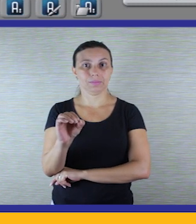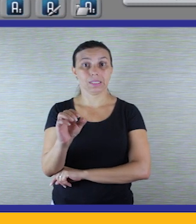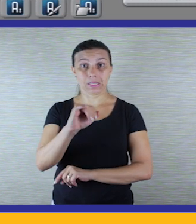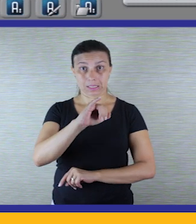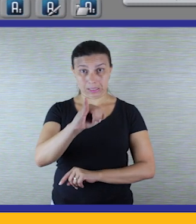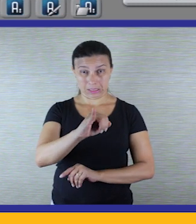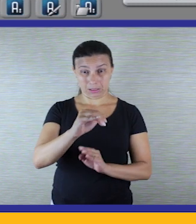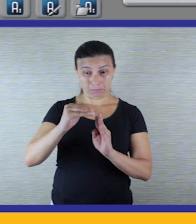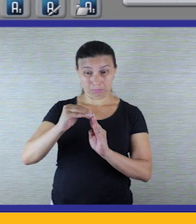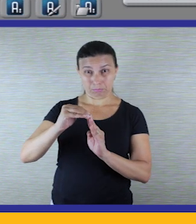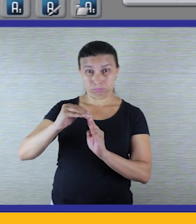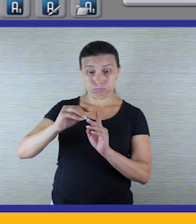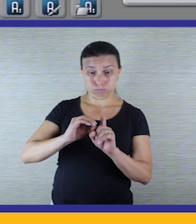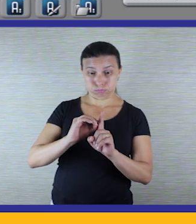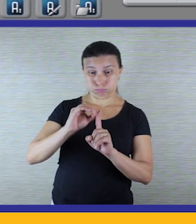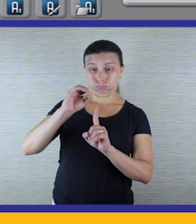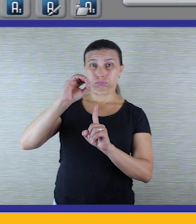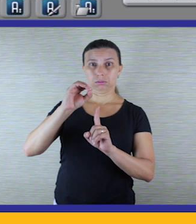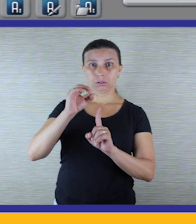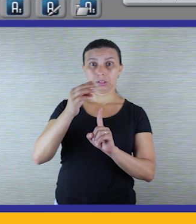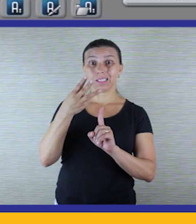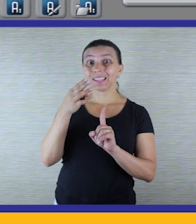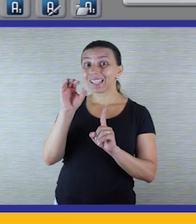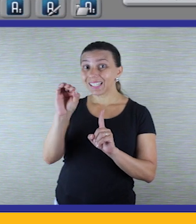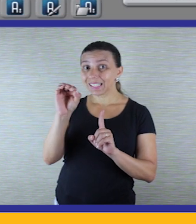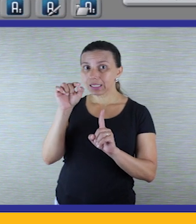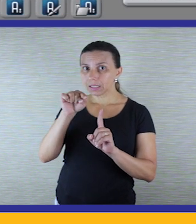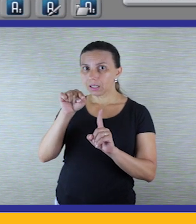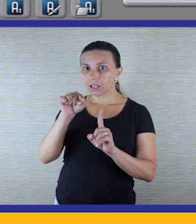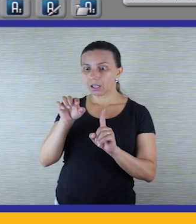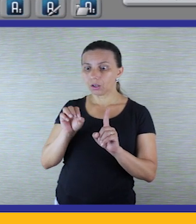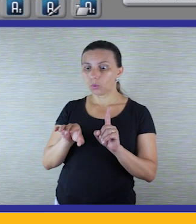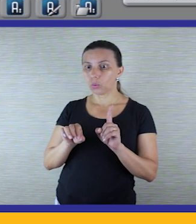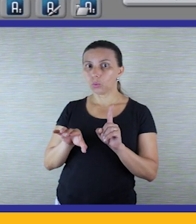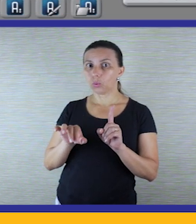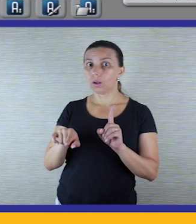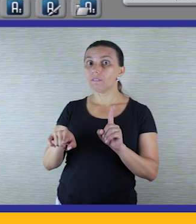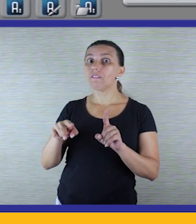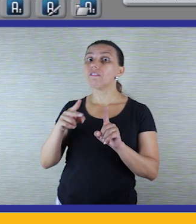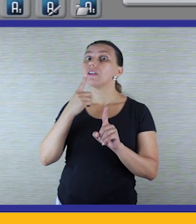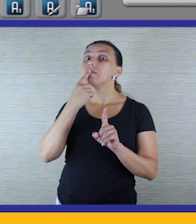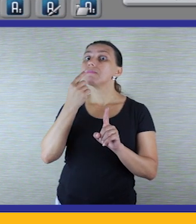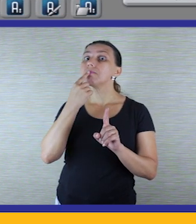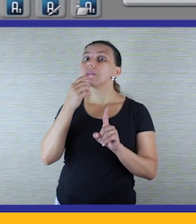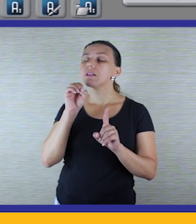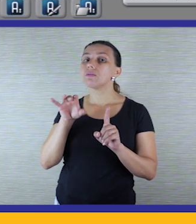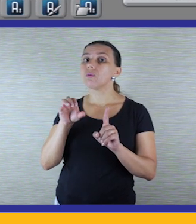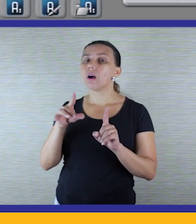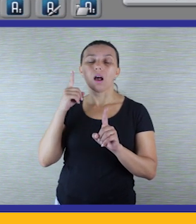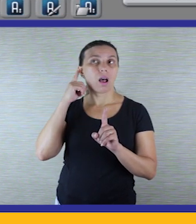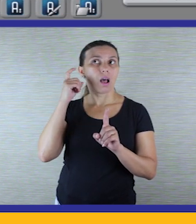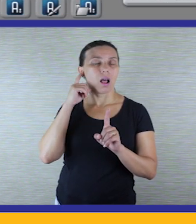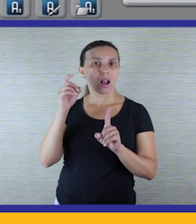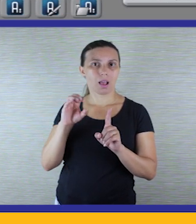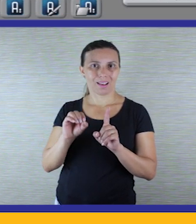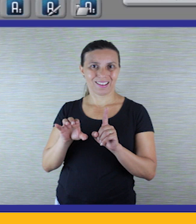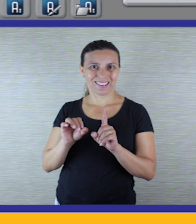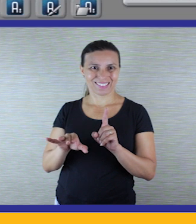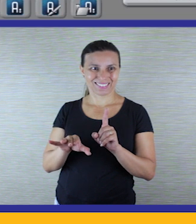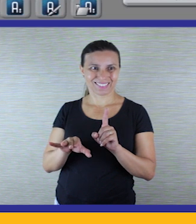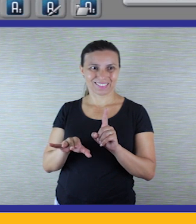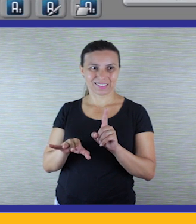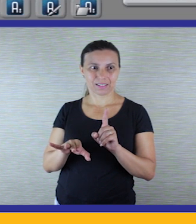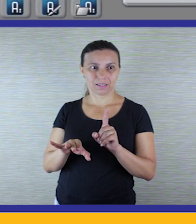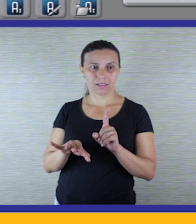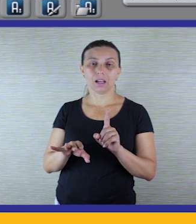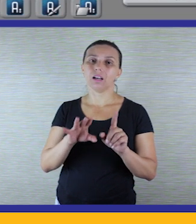30 graus, o LED vermelho alerta deverá acender. Para isso, selecionamos o bloco digital